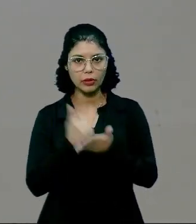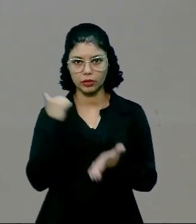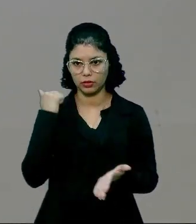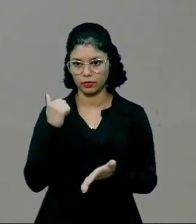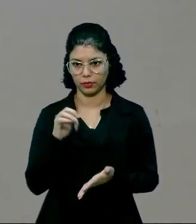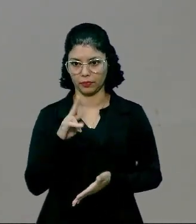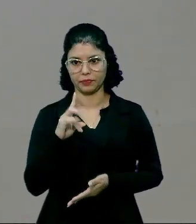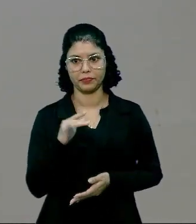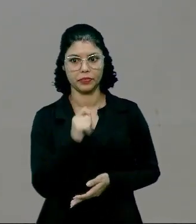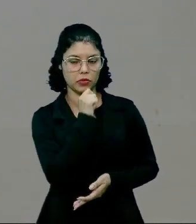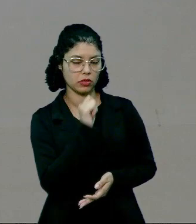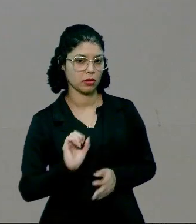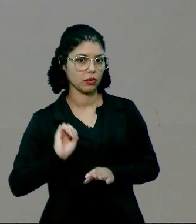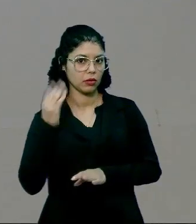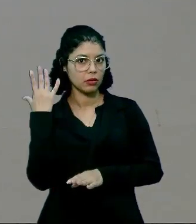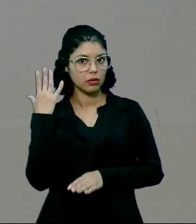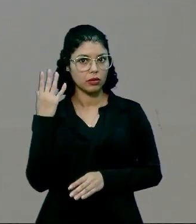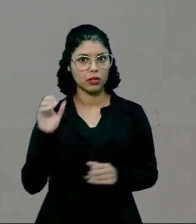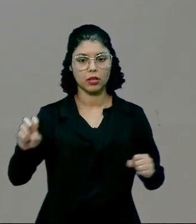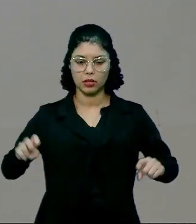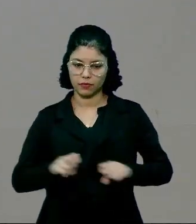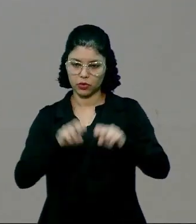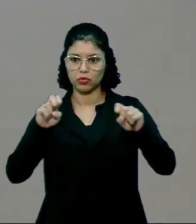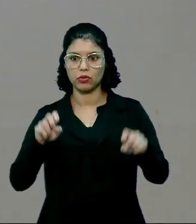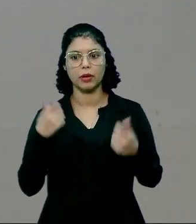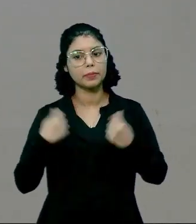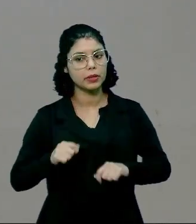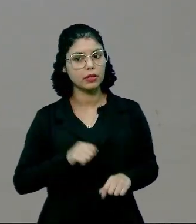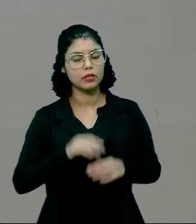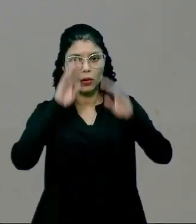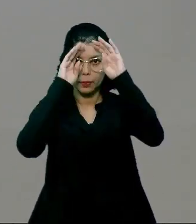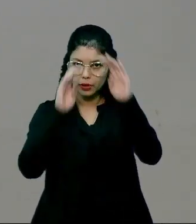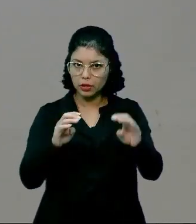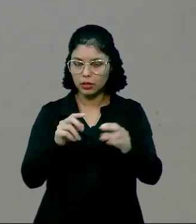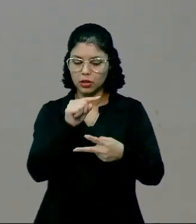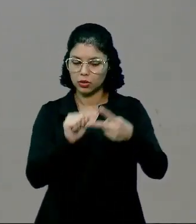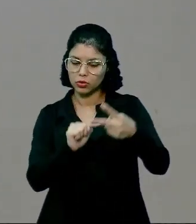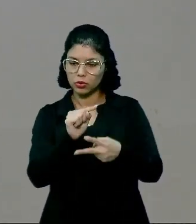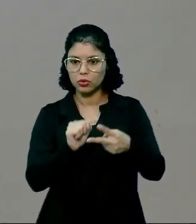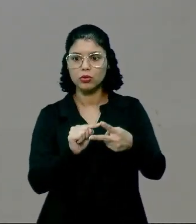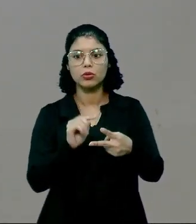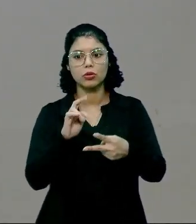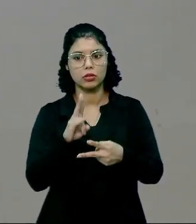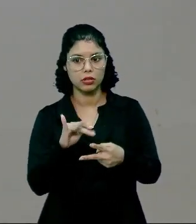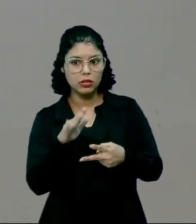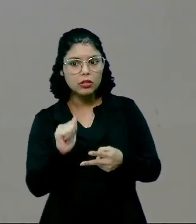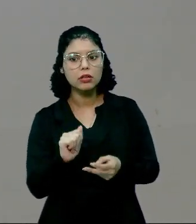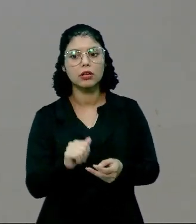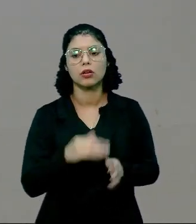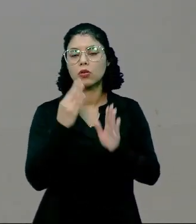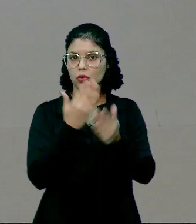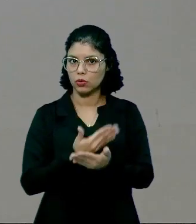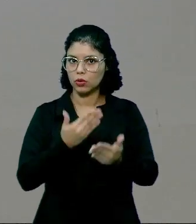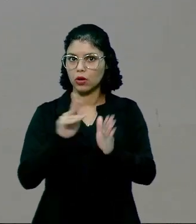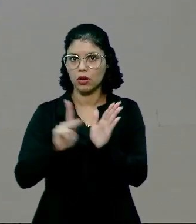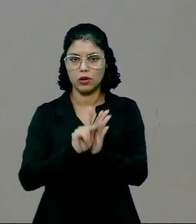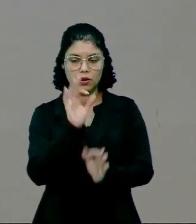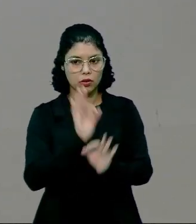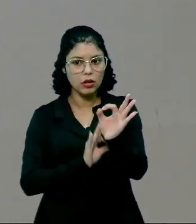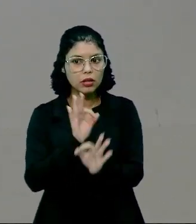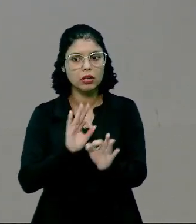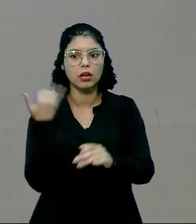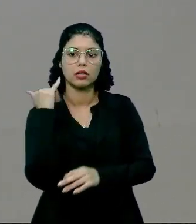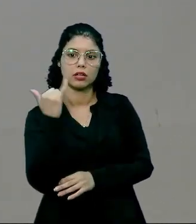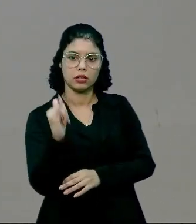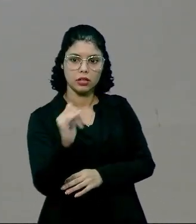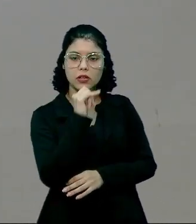Vale lembrar que para a colisão ser efetiva precisamos obedecer esses dois critérios a orientação das partículas e